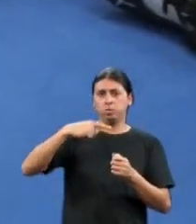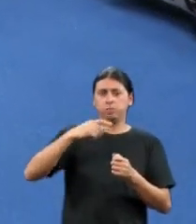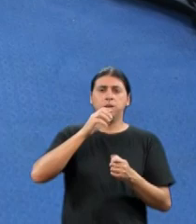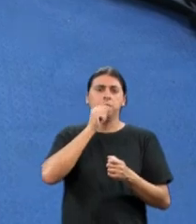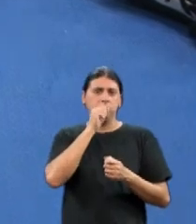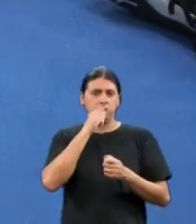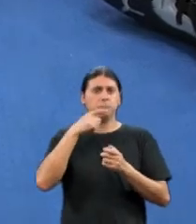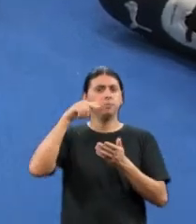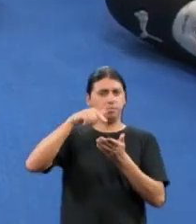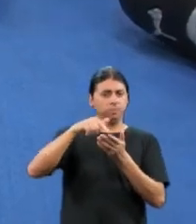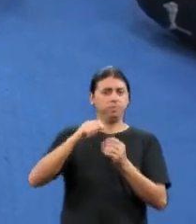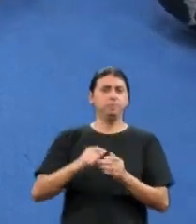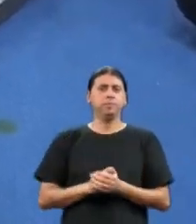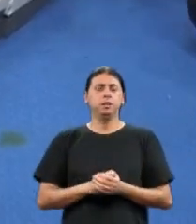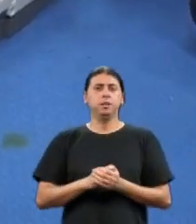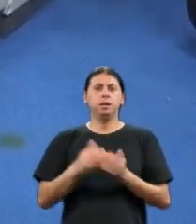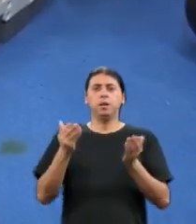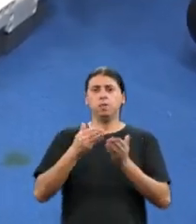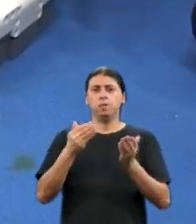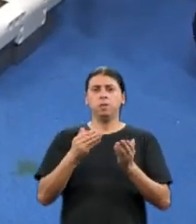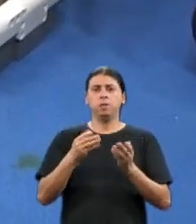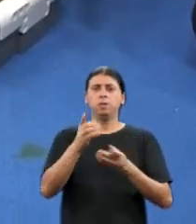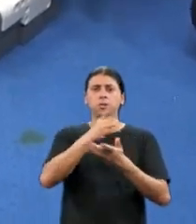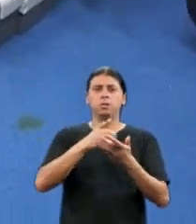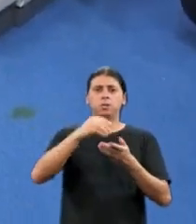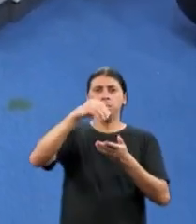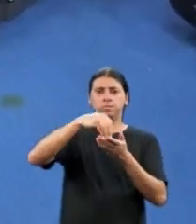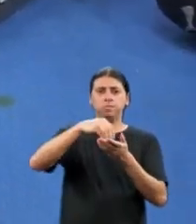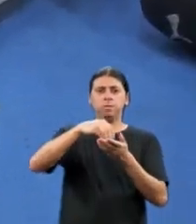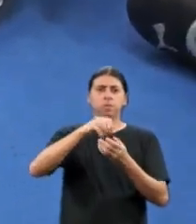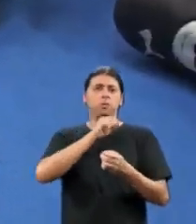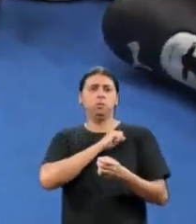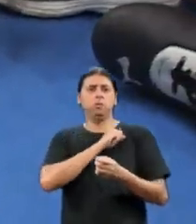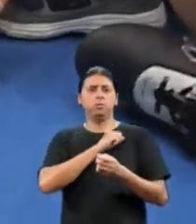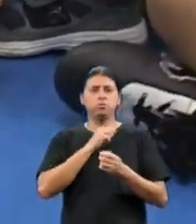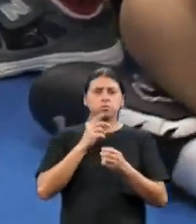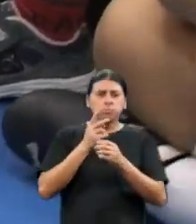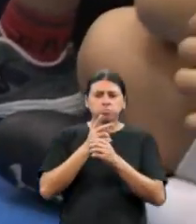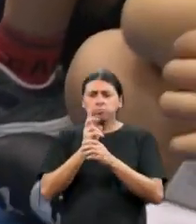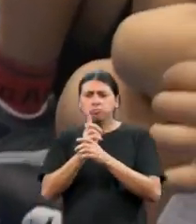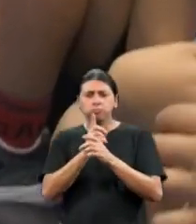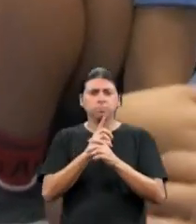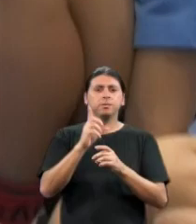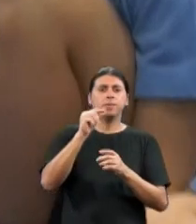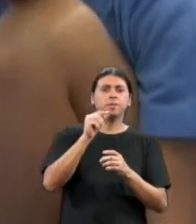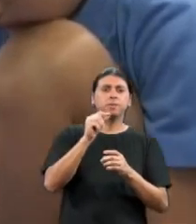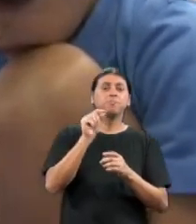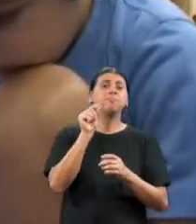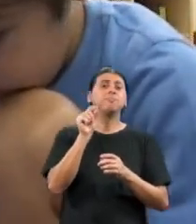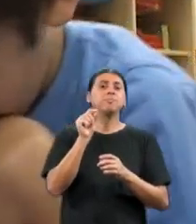laranja, e agora coloca aqui, até a gente achar o número 10 aqui, ó. Como é que é o número 10?